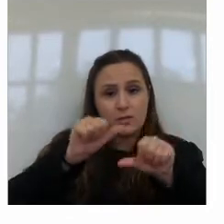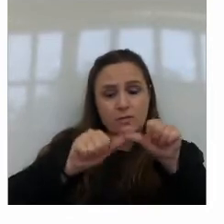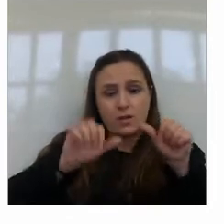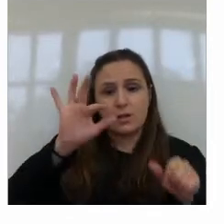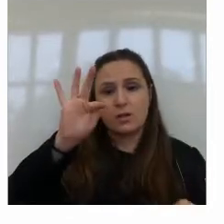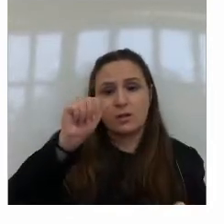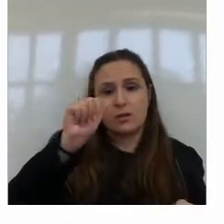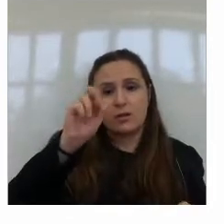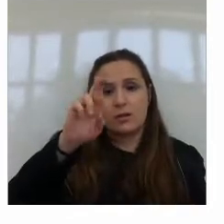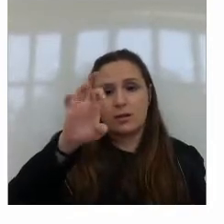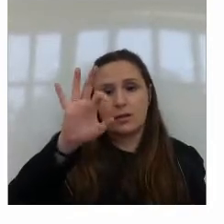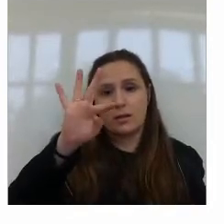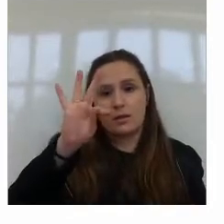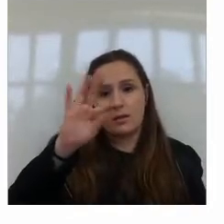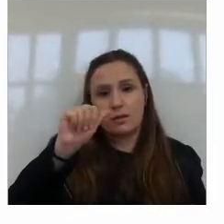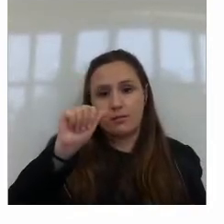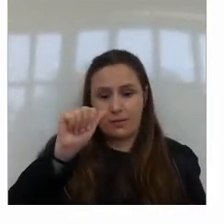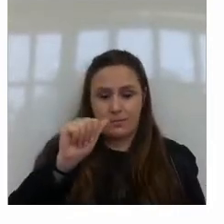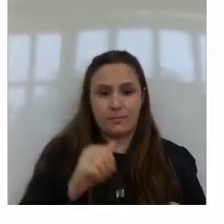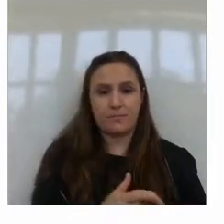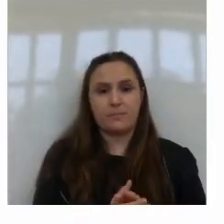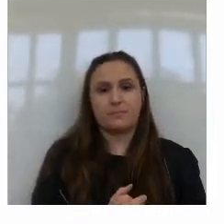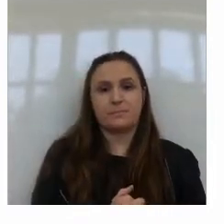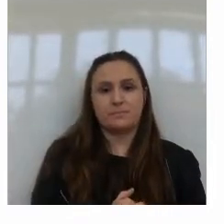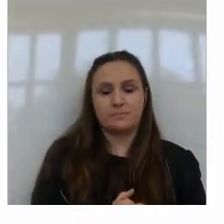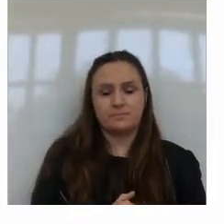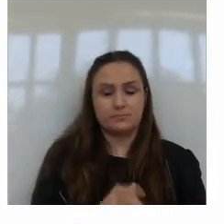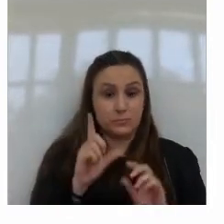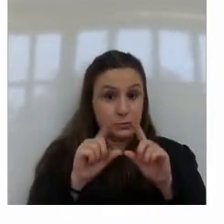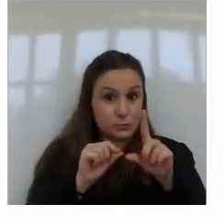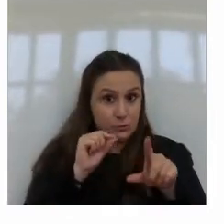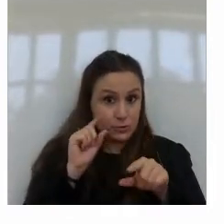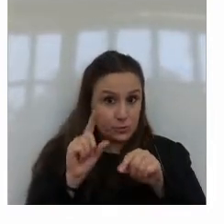gente escolhe a atividade tarefa.